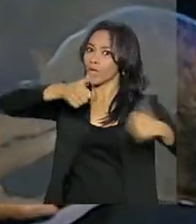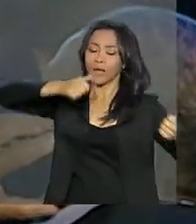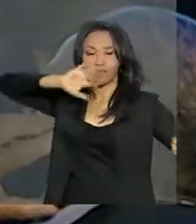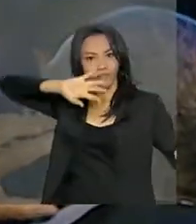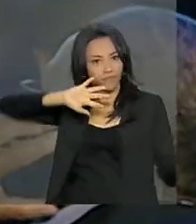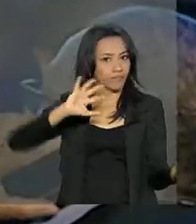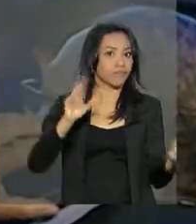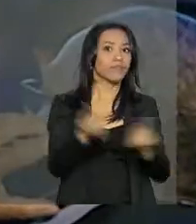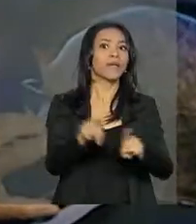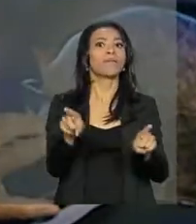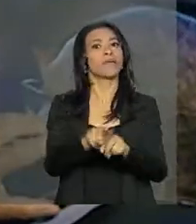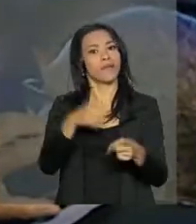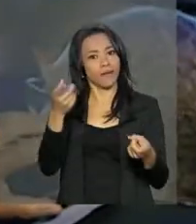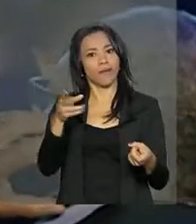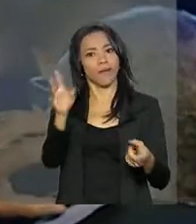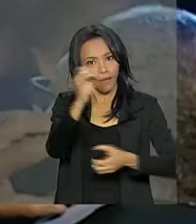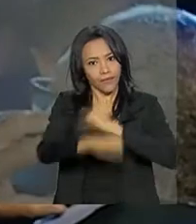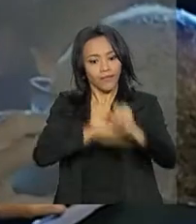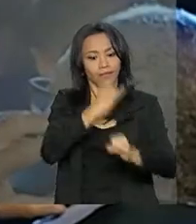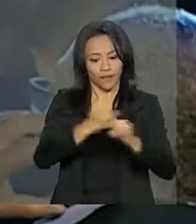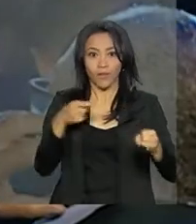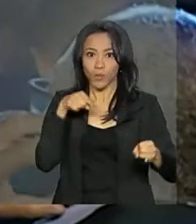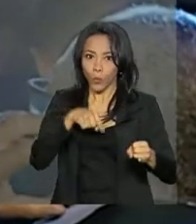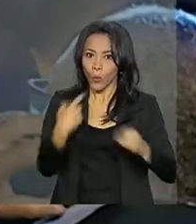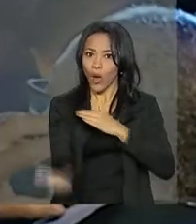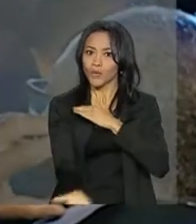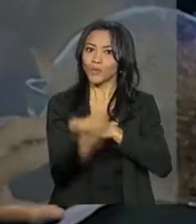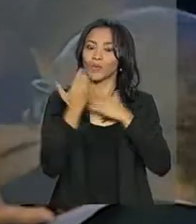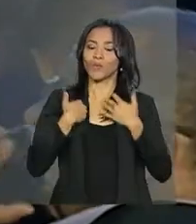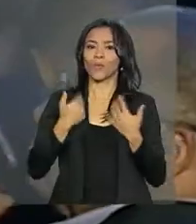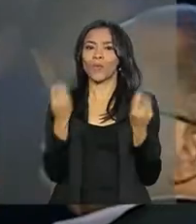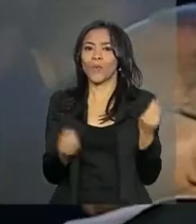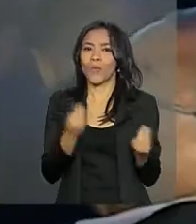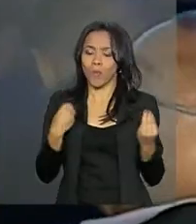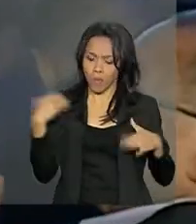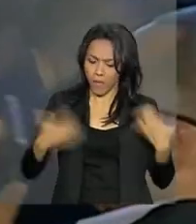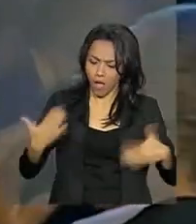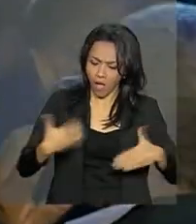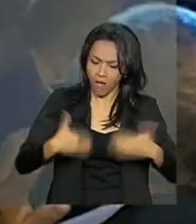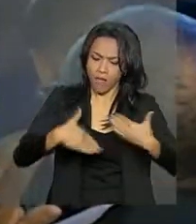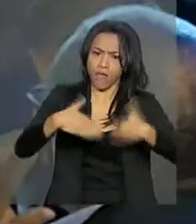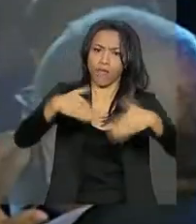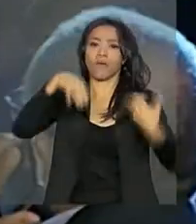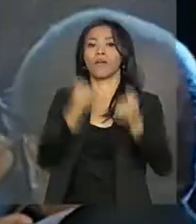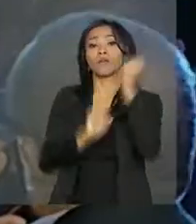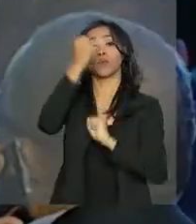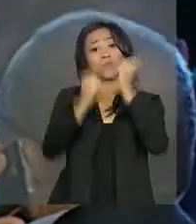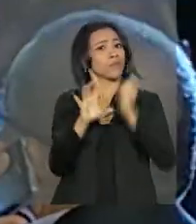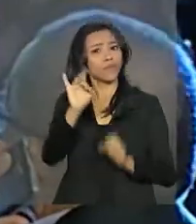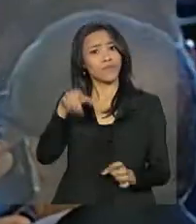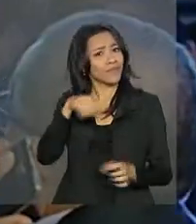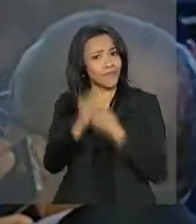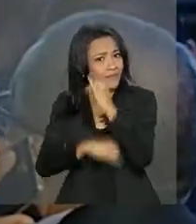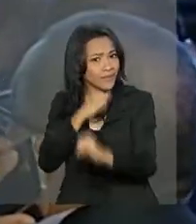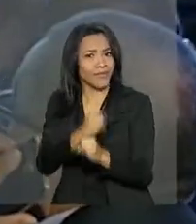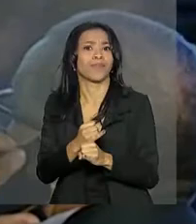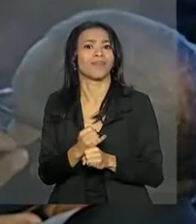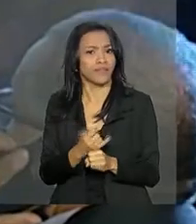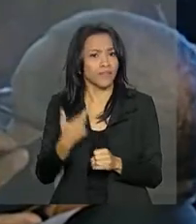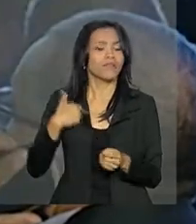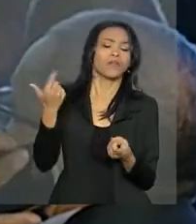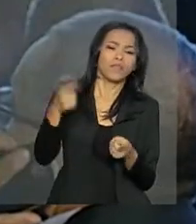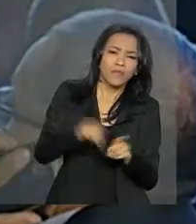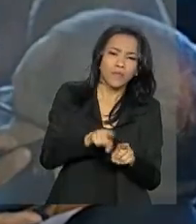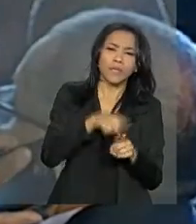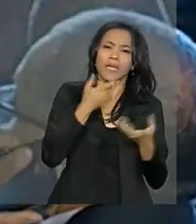super-rápida ultra-rápida deve mudar também a forma da indústria produzir daqui pra frente não só internet a conexão entre as máquinas